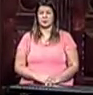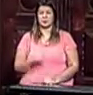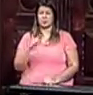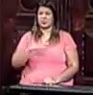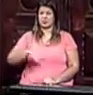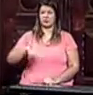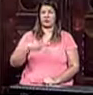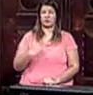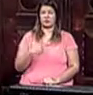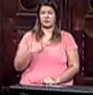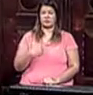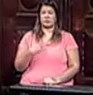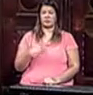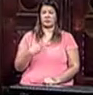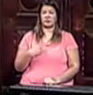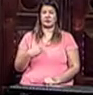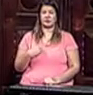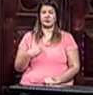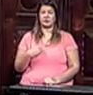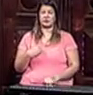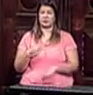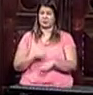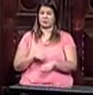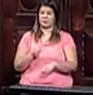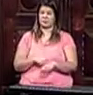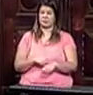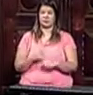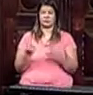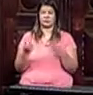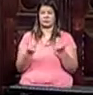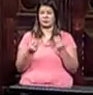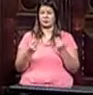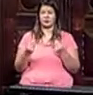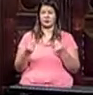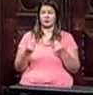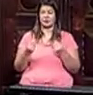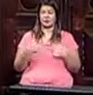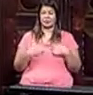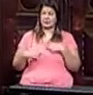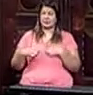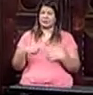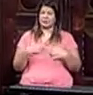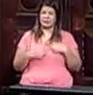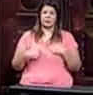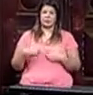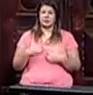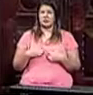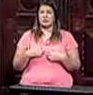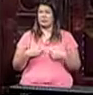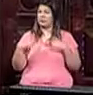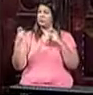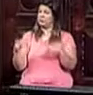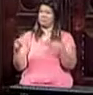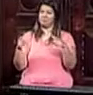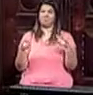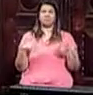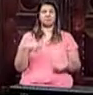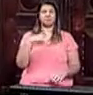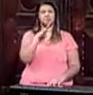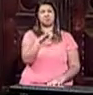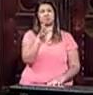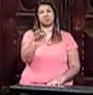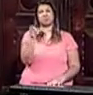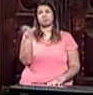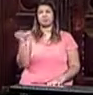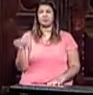vive um momento de muita apreensão. Em todo lugar que eu vou, deputada